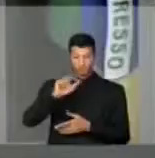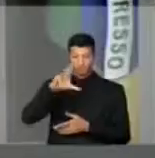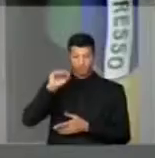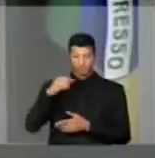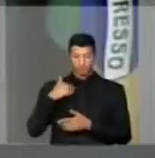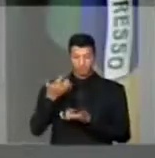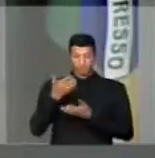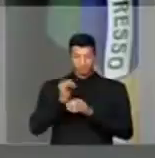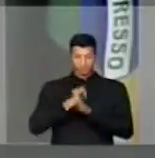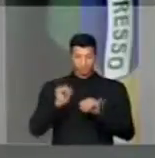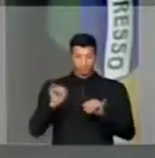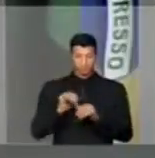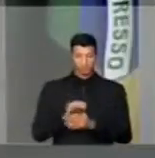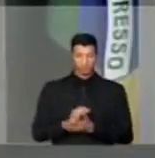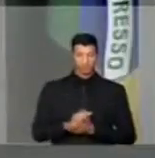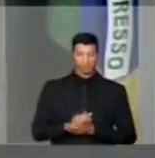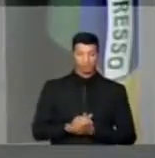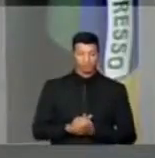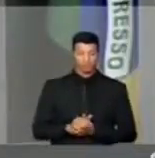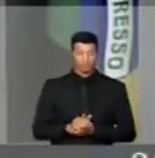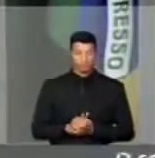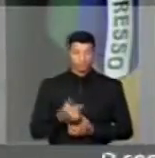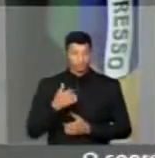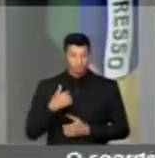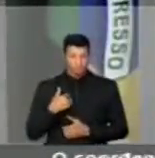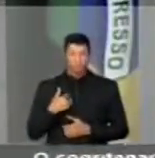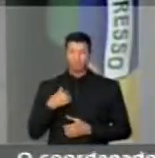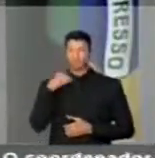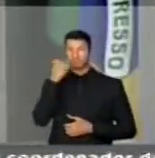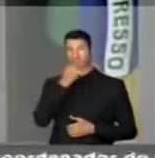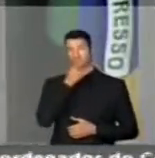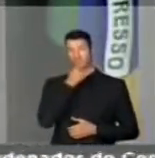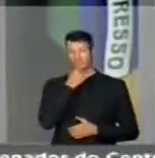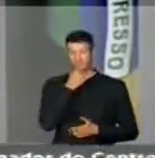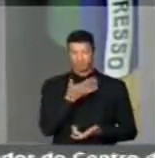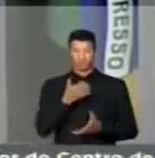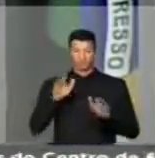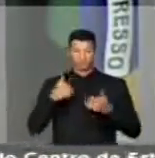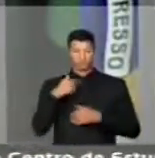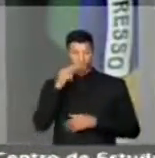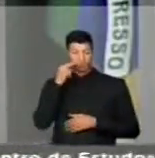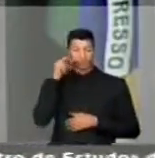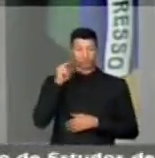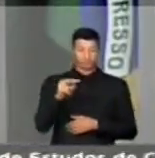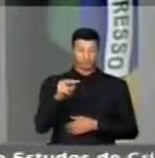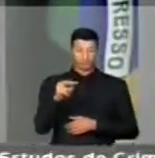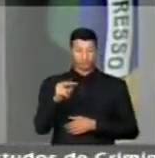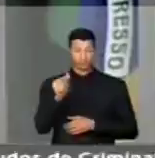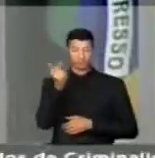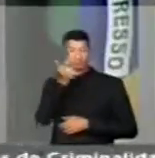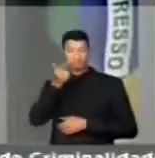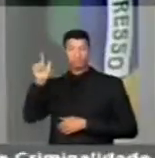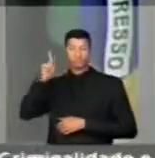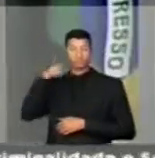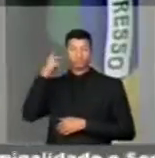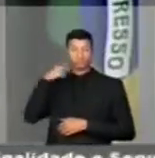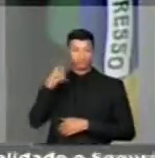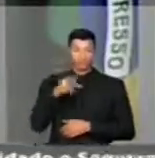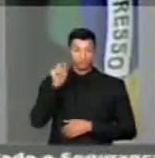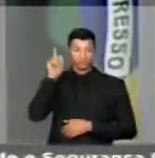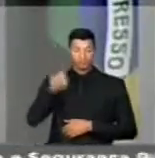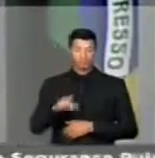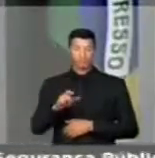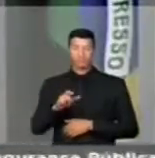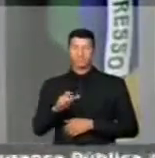só quero dizer uma coisa. Eu fico muito triste quando eu vejo um outro partido que é